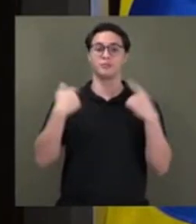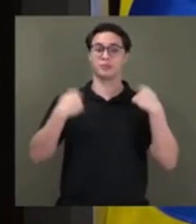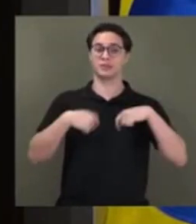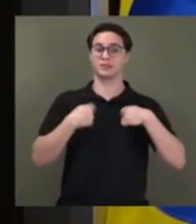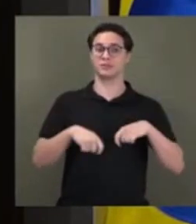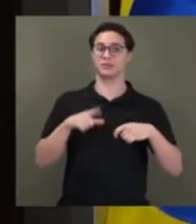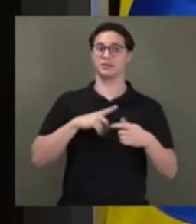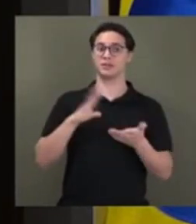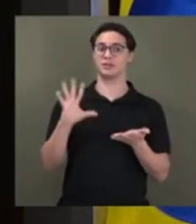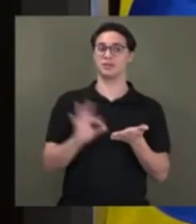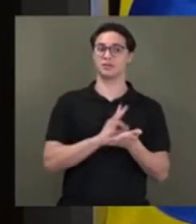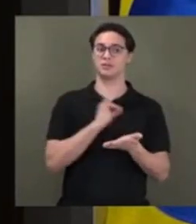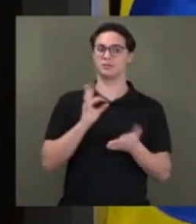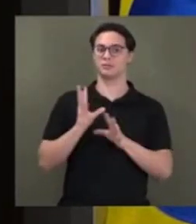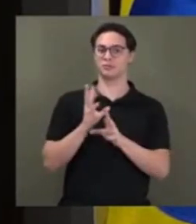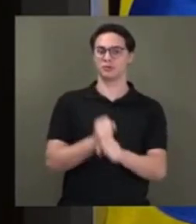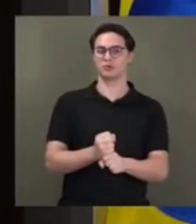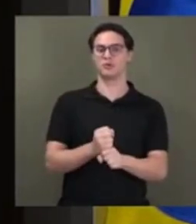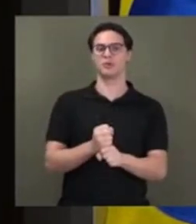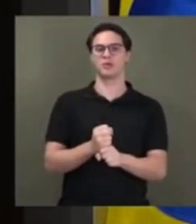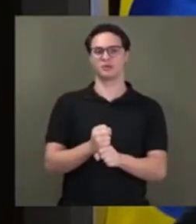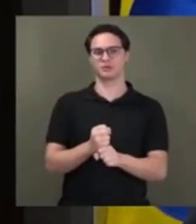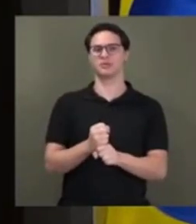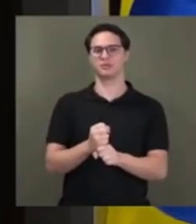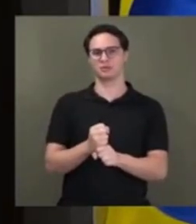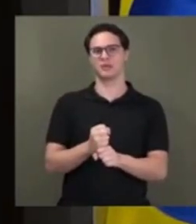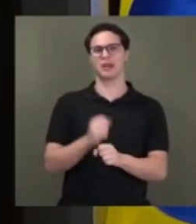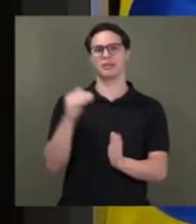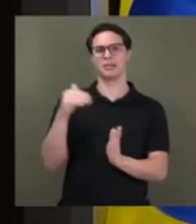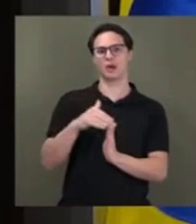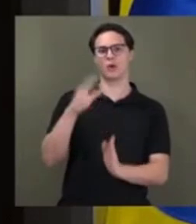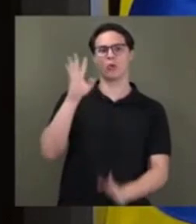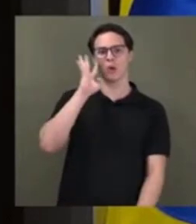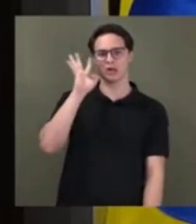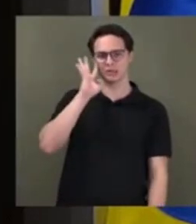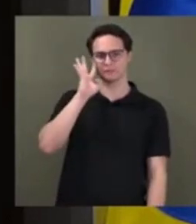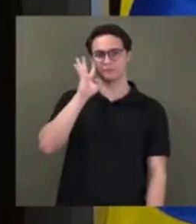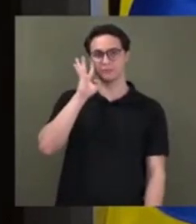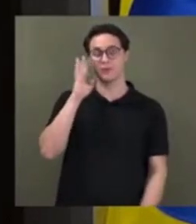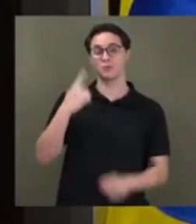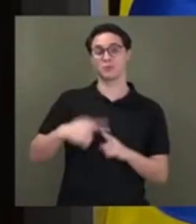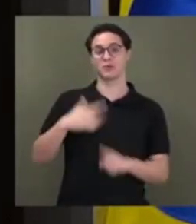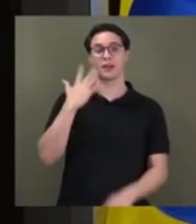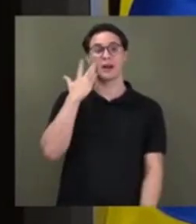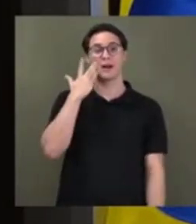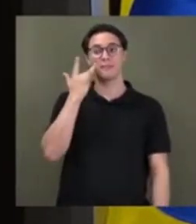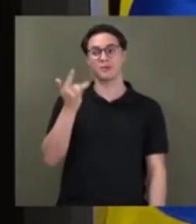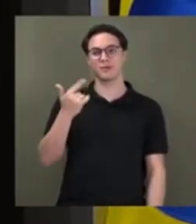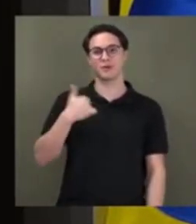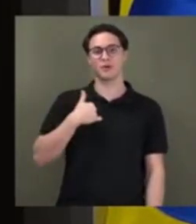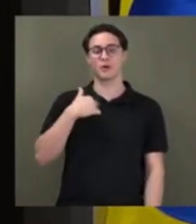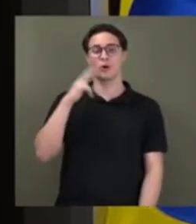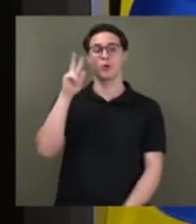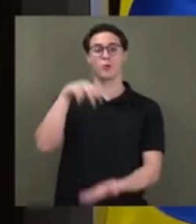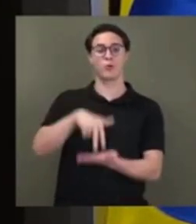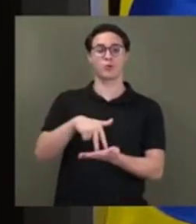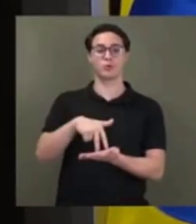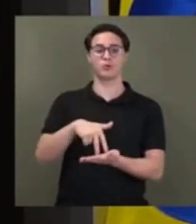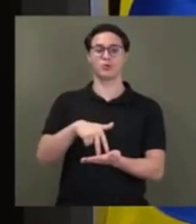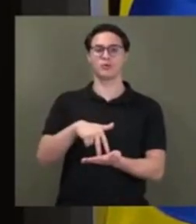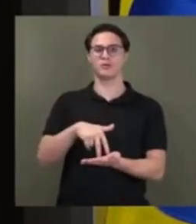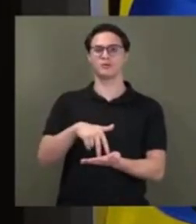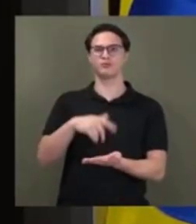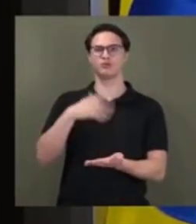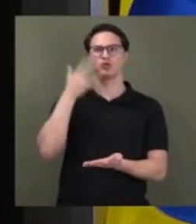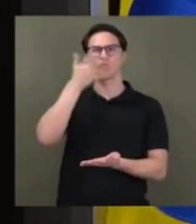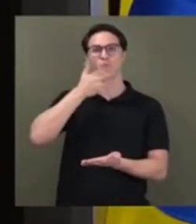os apoiamentos equivalentes a 1/3 da casa até quarta-feira, porque amanhã faço o meu último discurso nessa tribuna